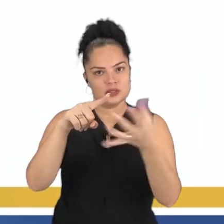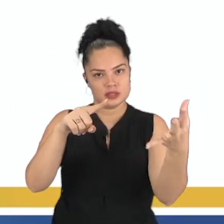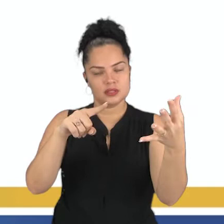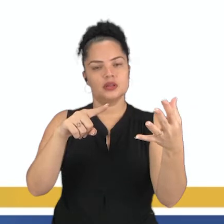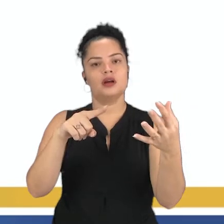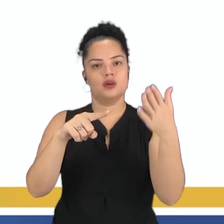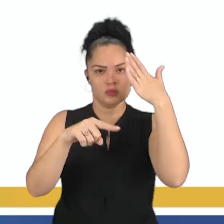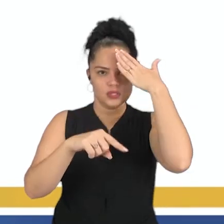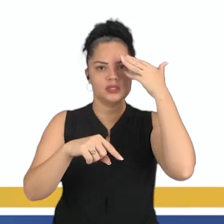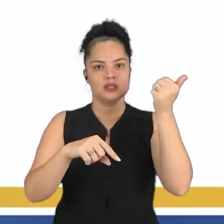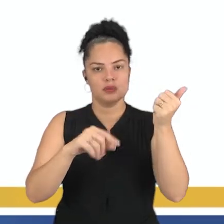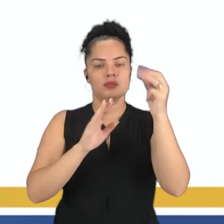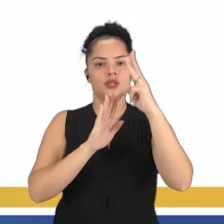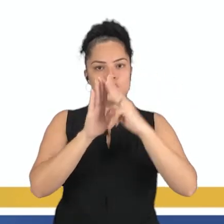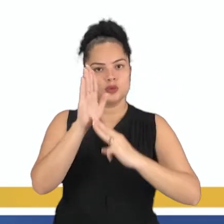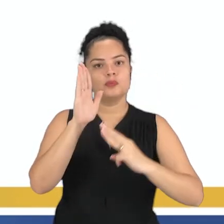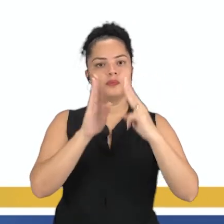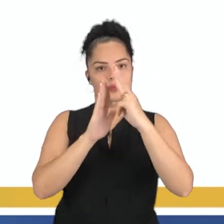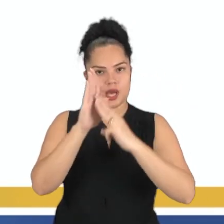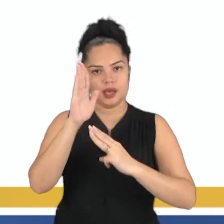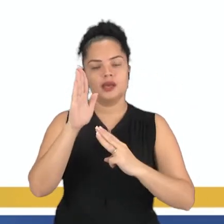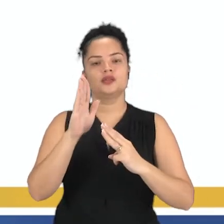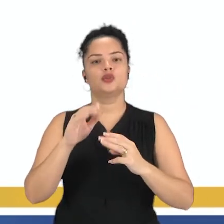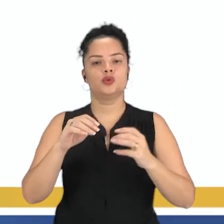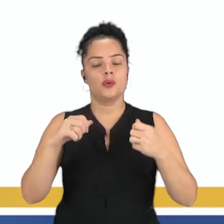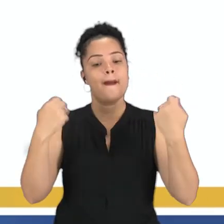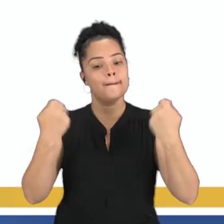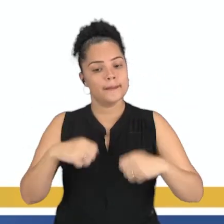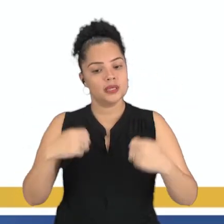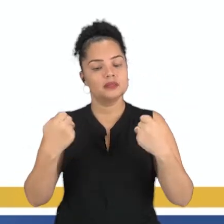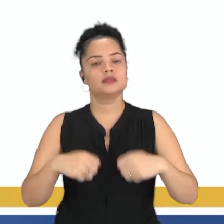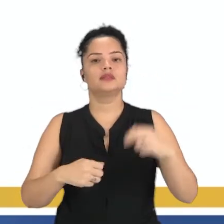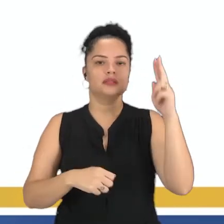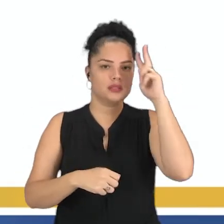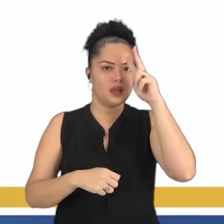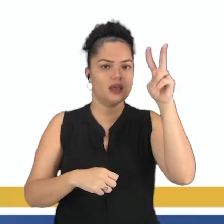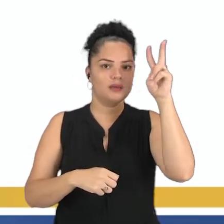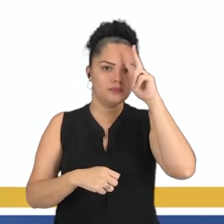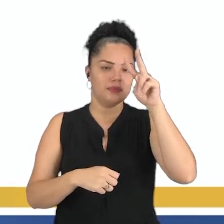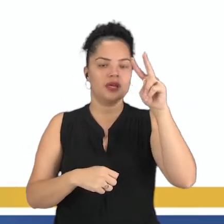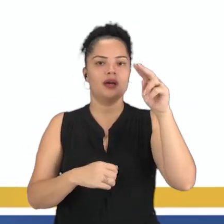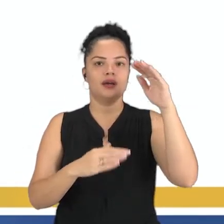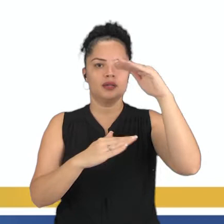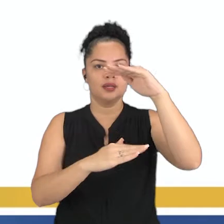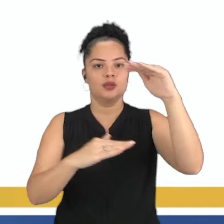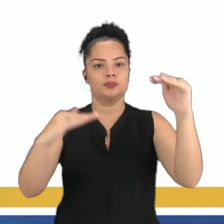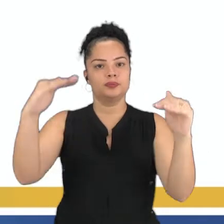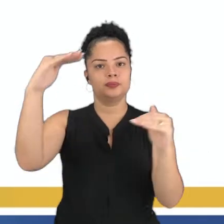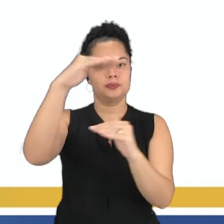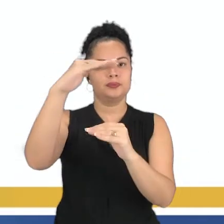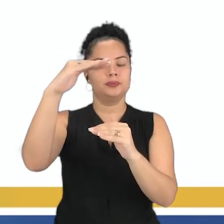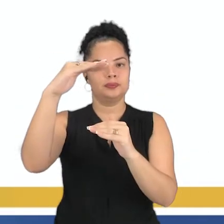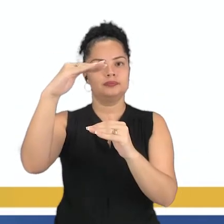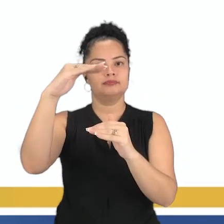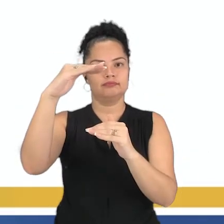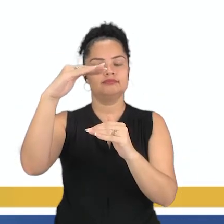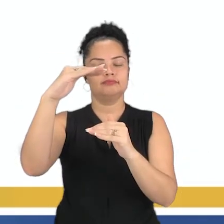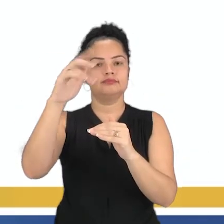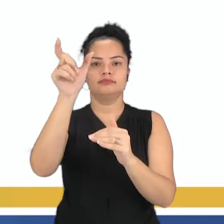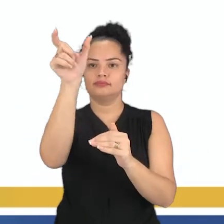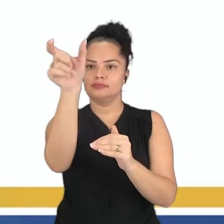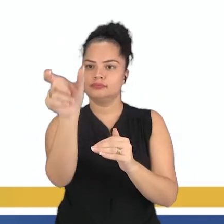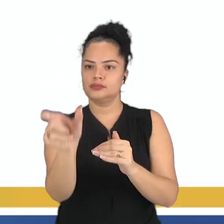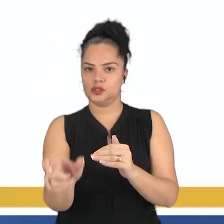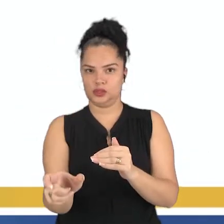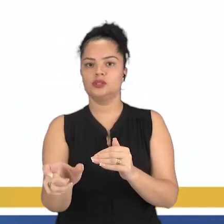vai usar esse método, toda vez que eu for dividir frações, eu vou fazer o produto da primeira pelo inverso da segunda. Daí que vai